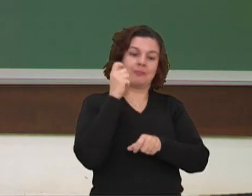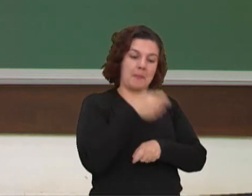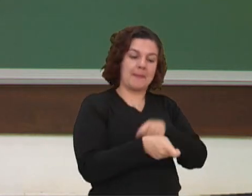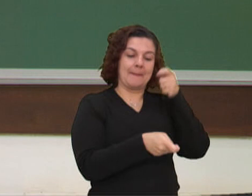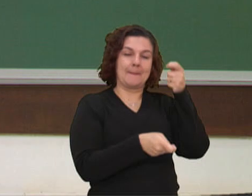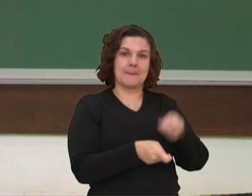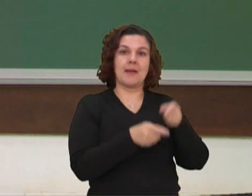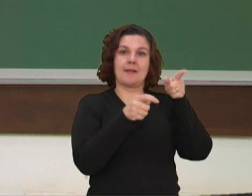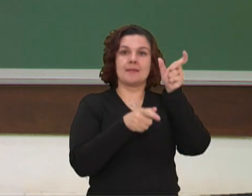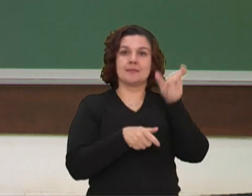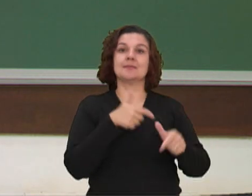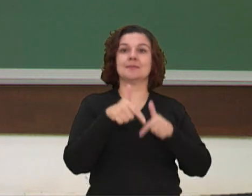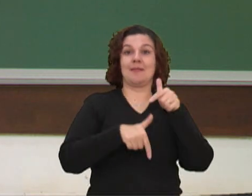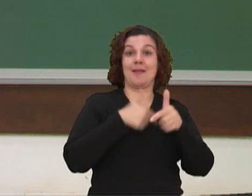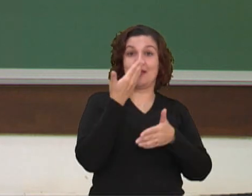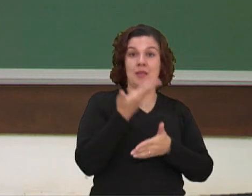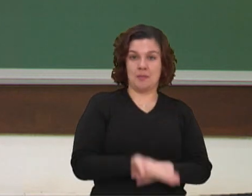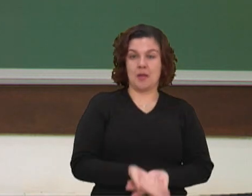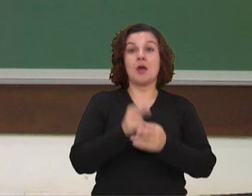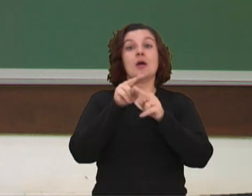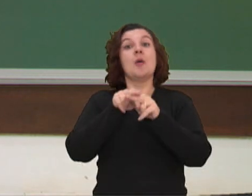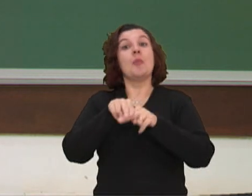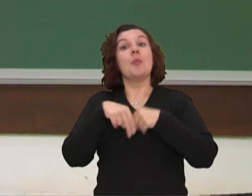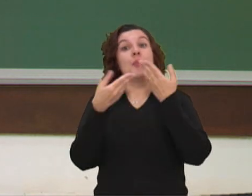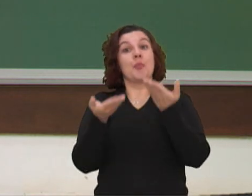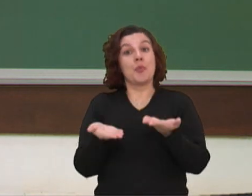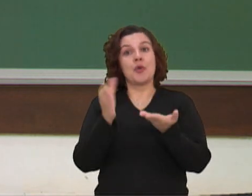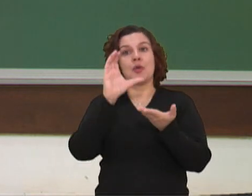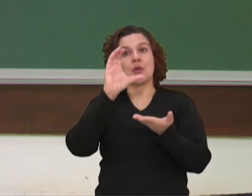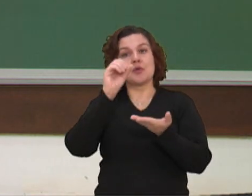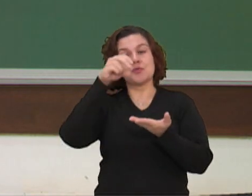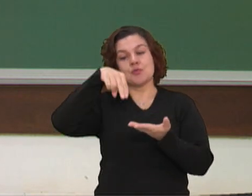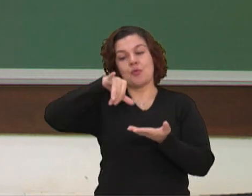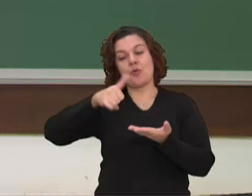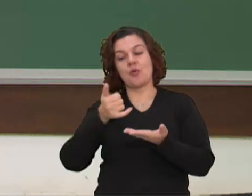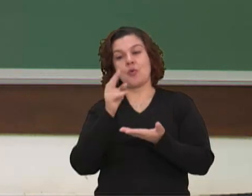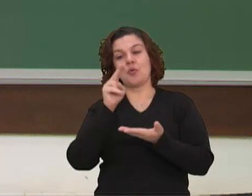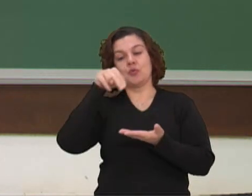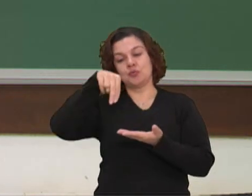E por isso a gente chama de conjuntural, então temporário.